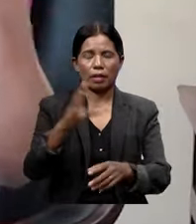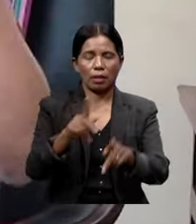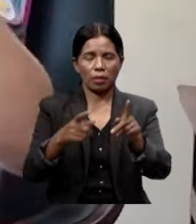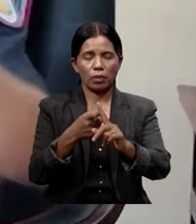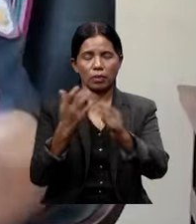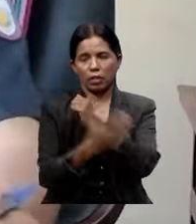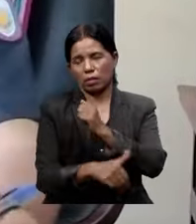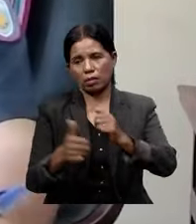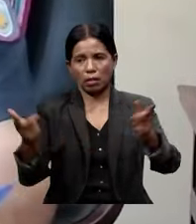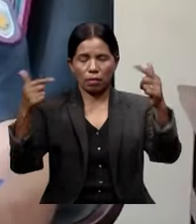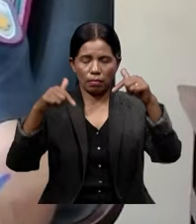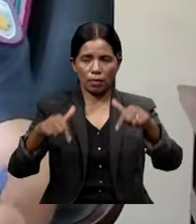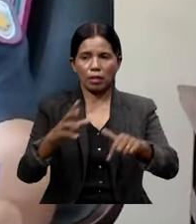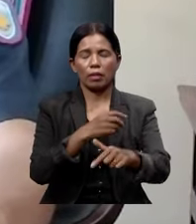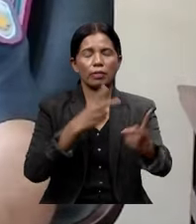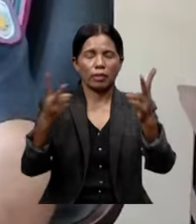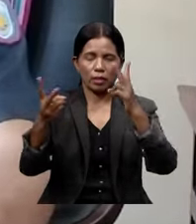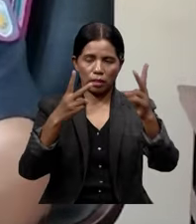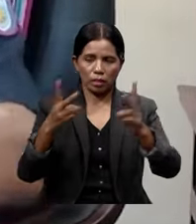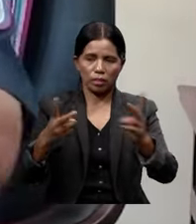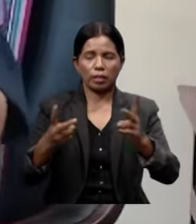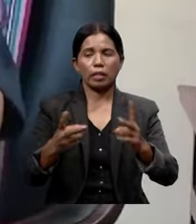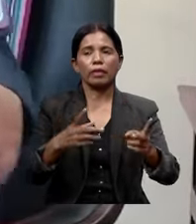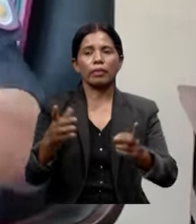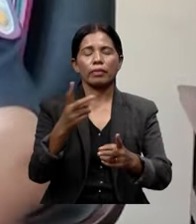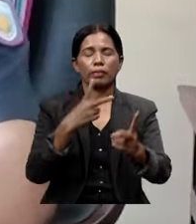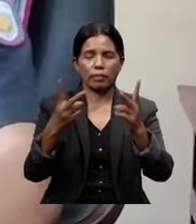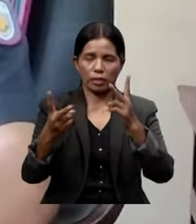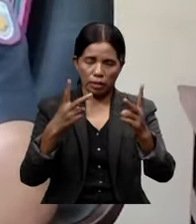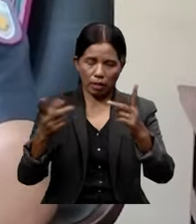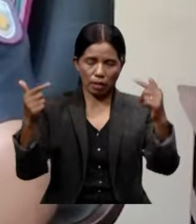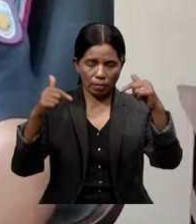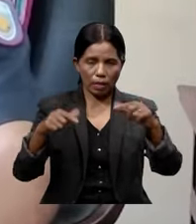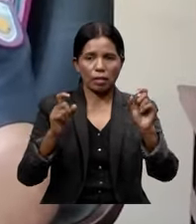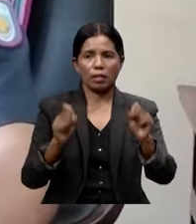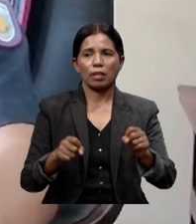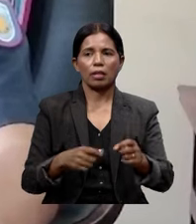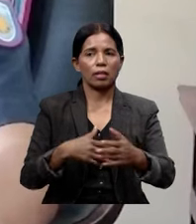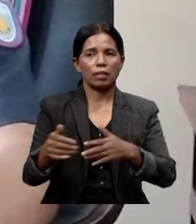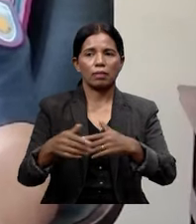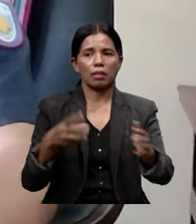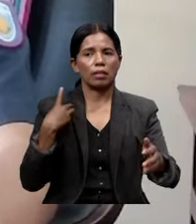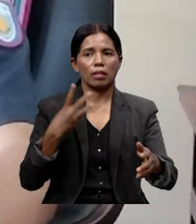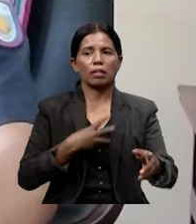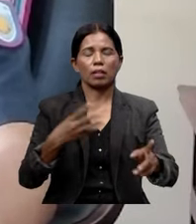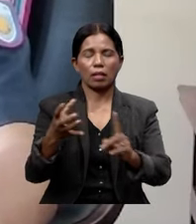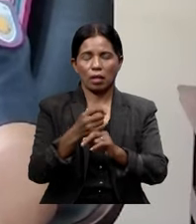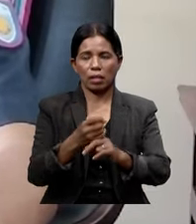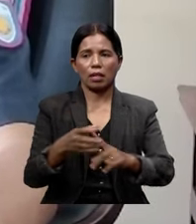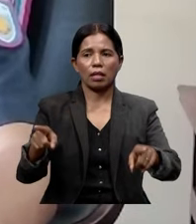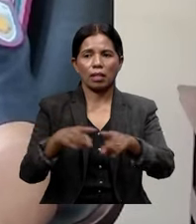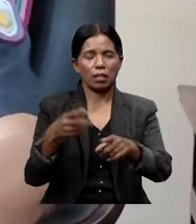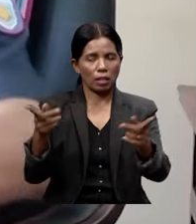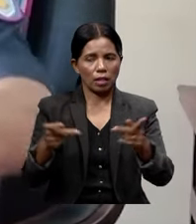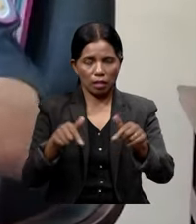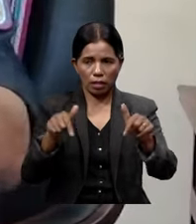que maior visa vender turismo, né? Tem que ralar o assunto para vender turismo. Mas, da la barra, está cara, a altura de segurança está cara e é terminada,